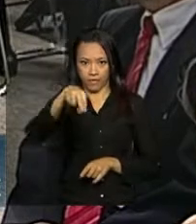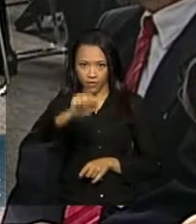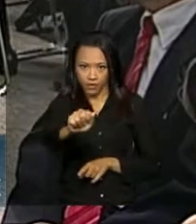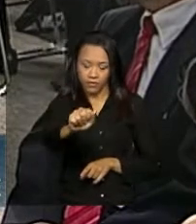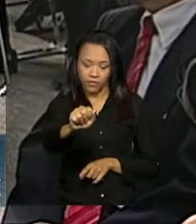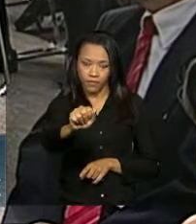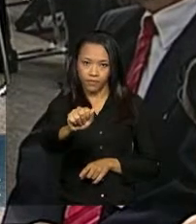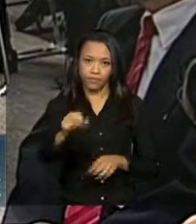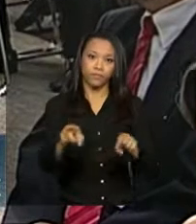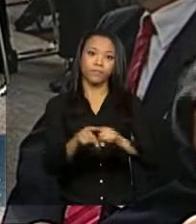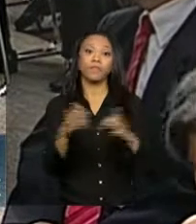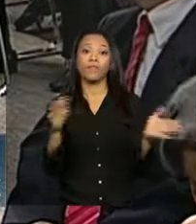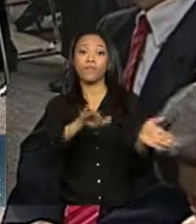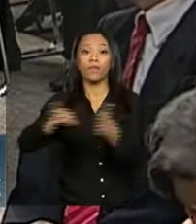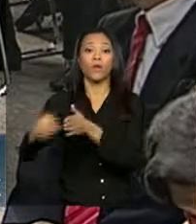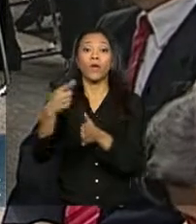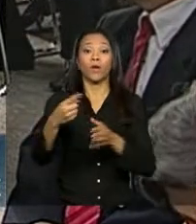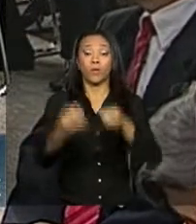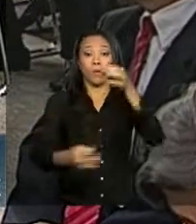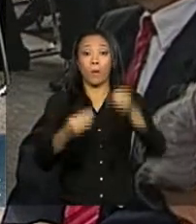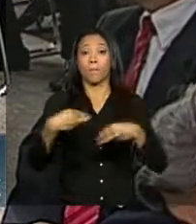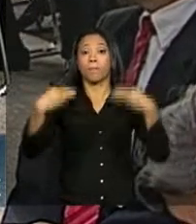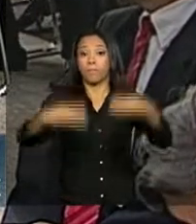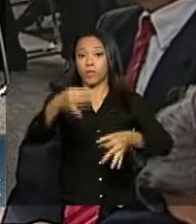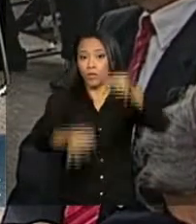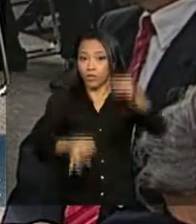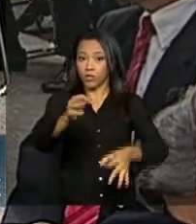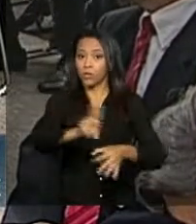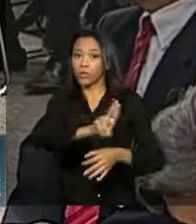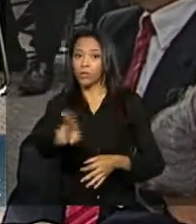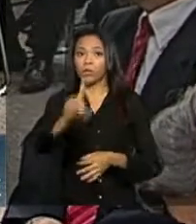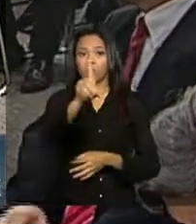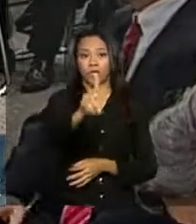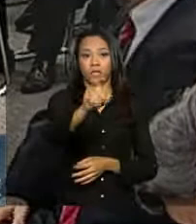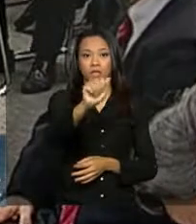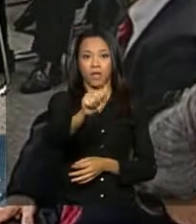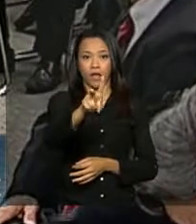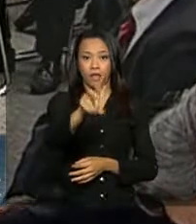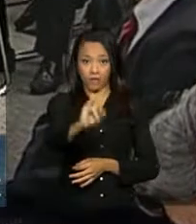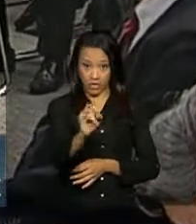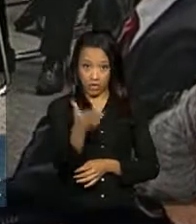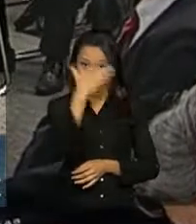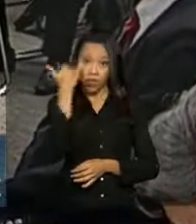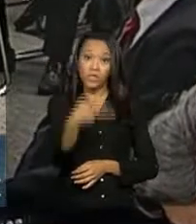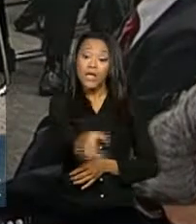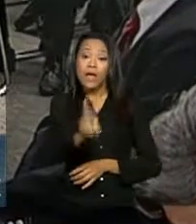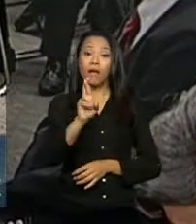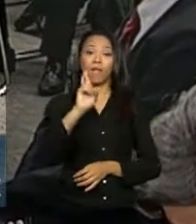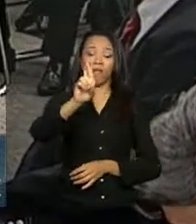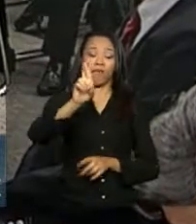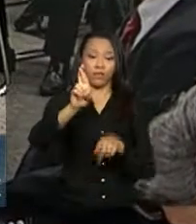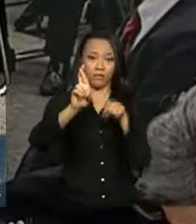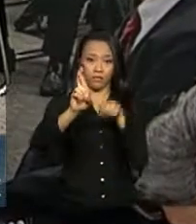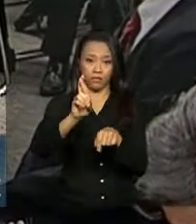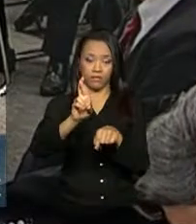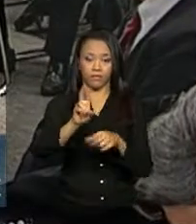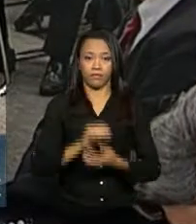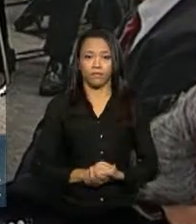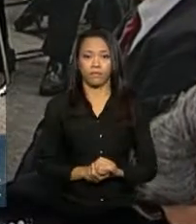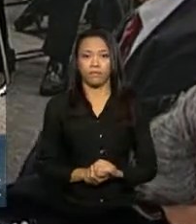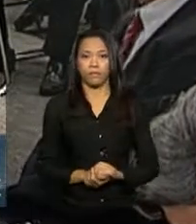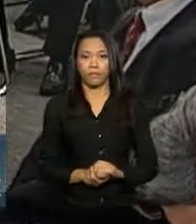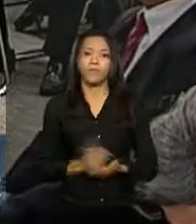do ministério da justiça davi ulisses brasil simões pires e heloísa greco alves